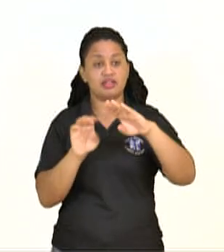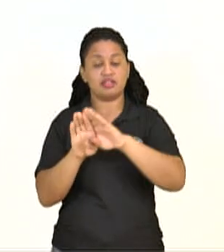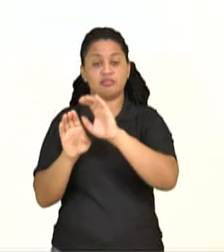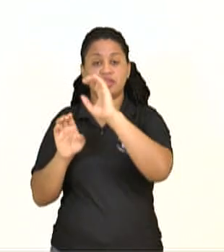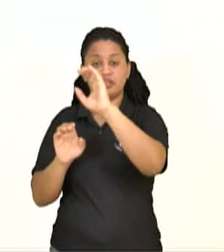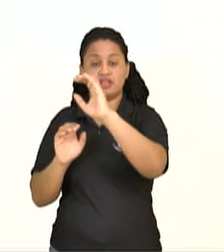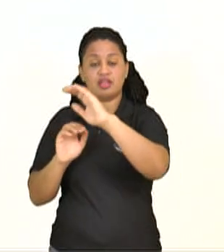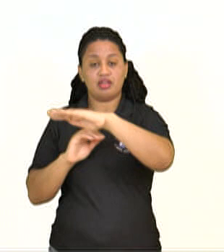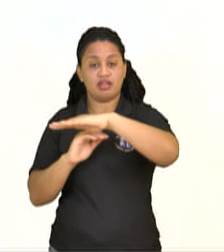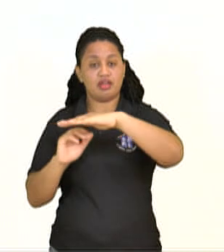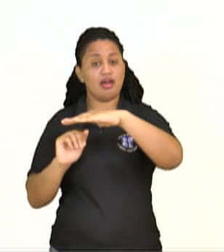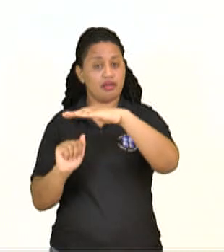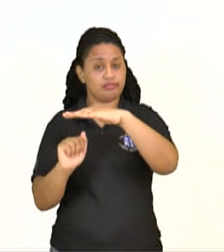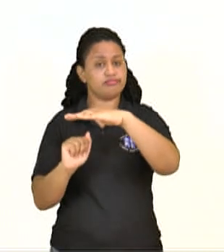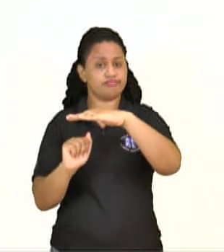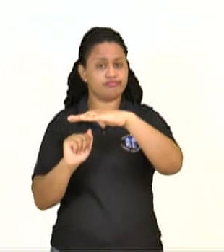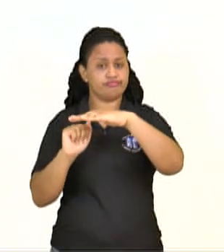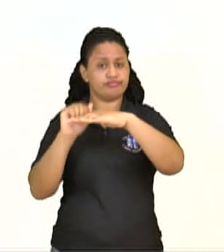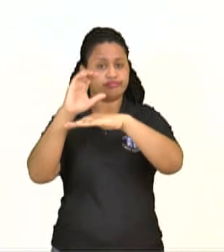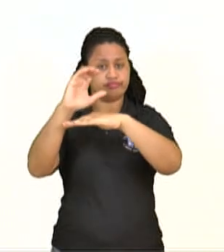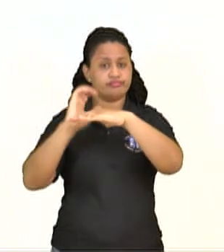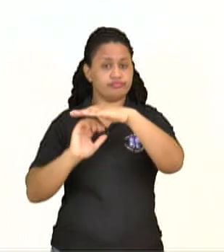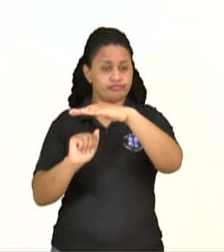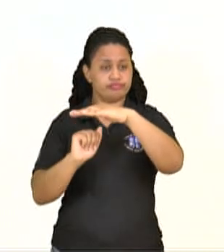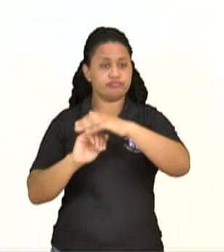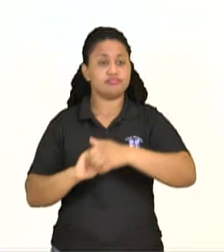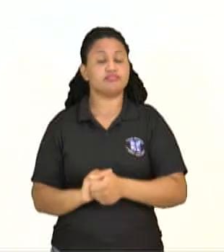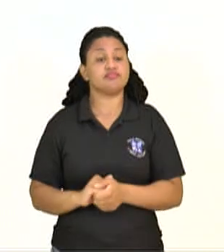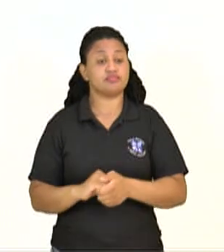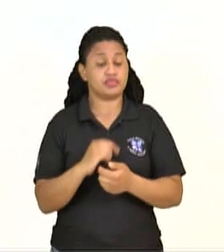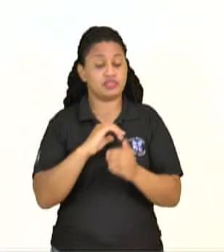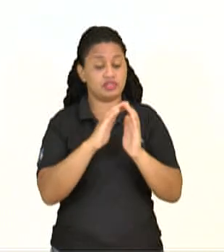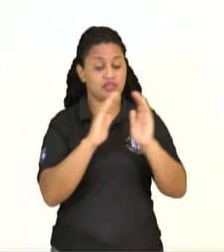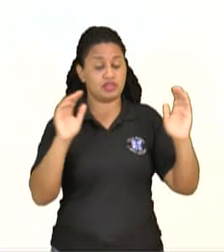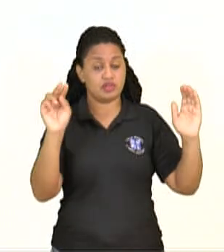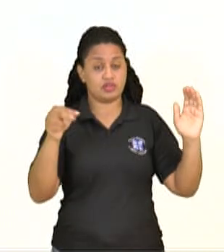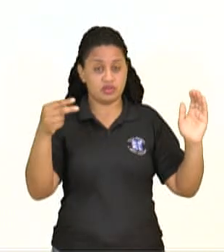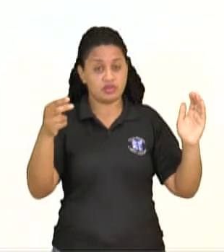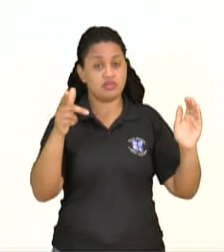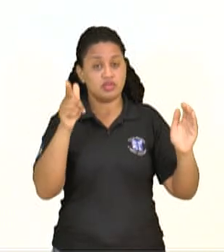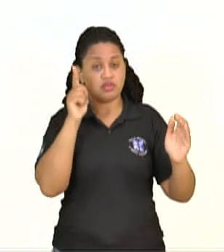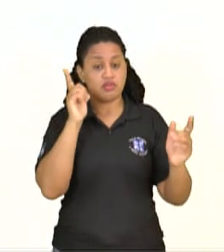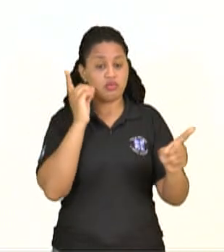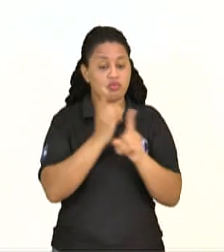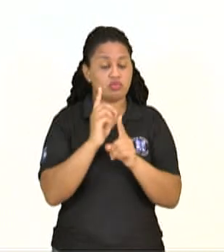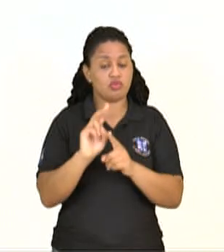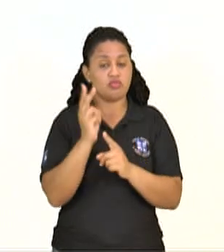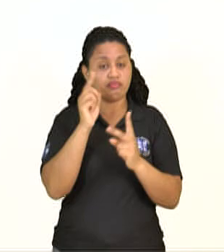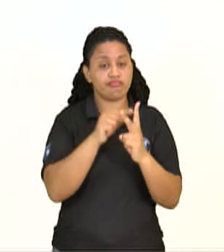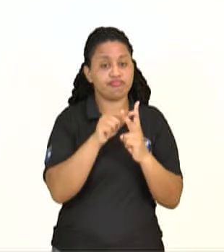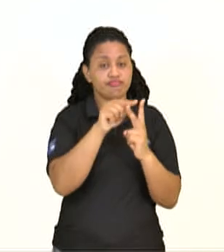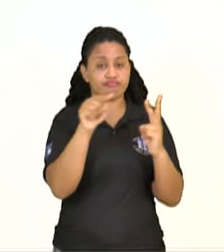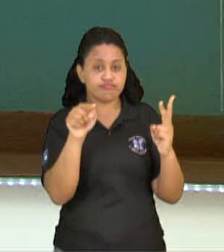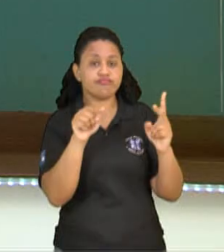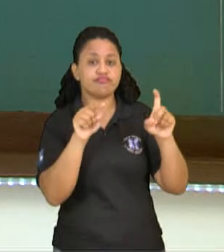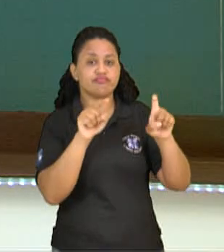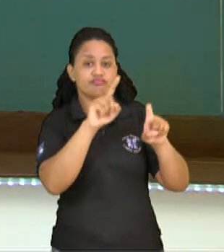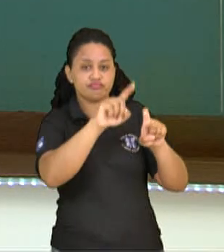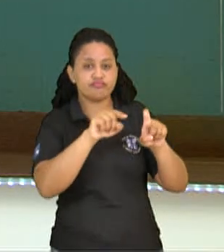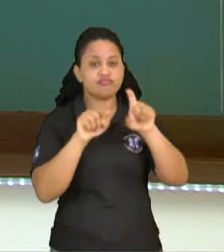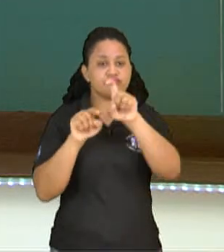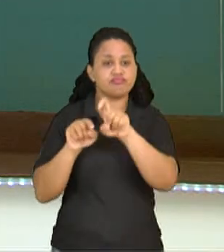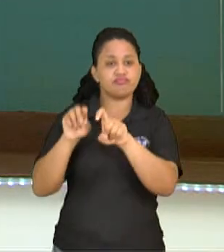você tem lá uma equação de segundo grau e você quer encontrar o valor dessas raízes ou desses zeros,